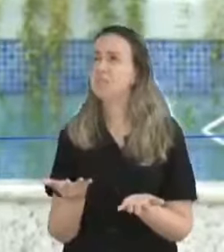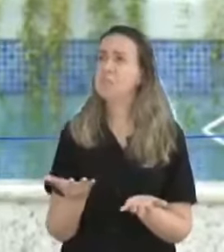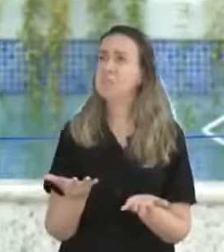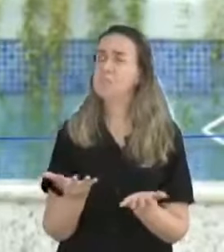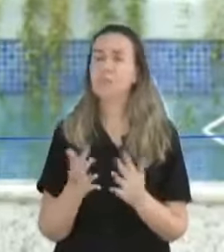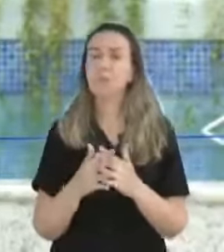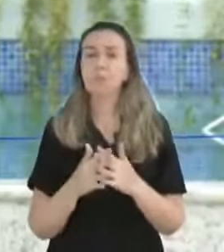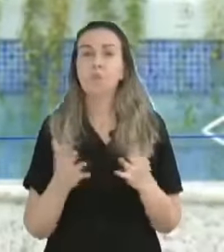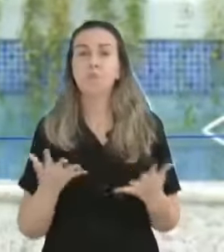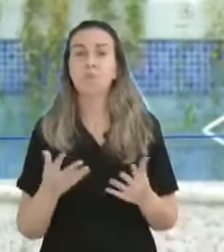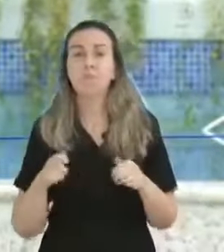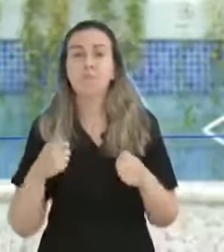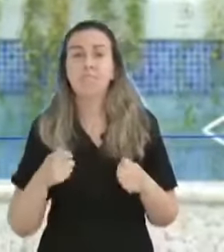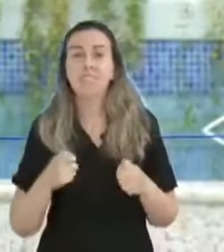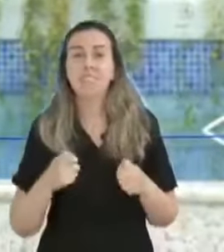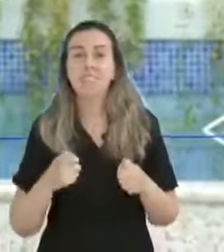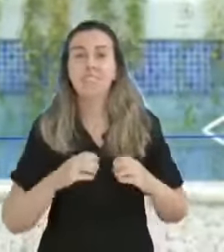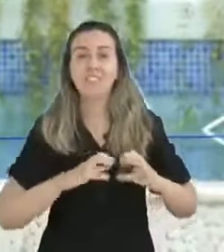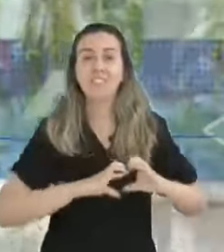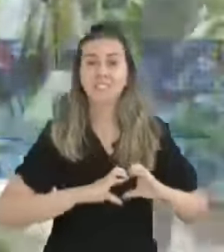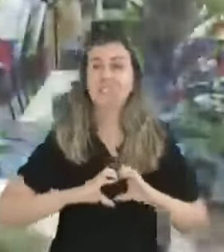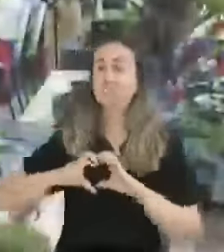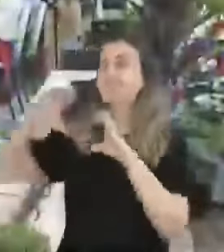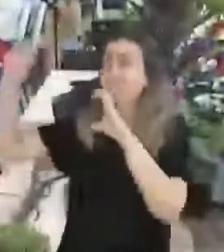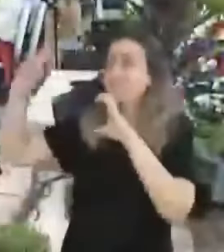mas eu aprendi hoje, Senhor, que eu preciso me